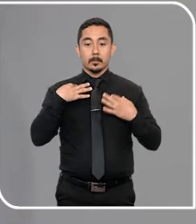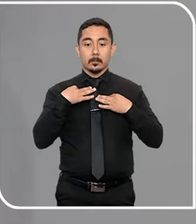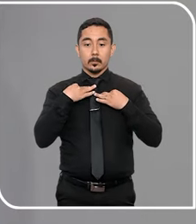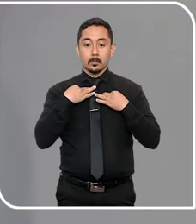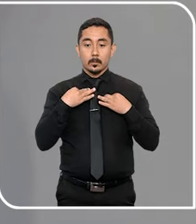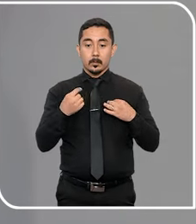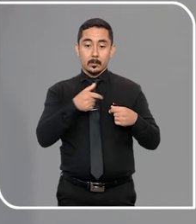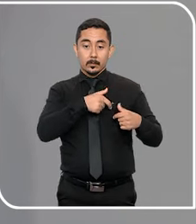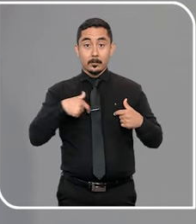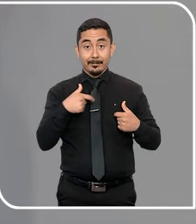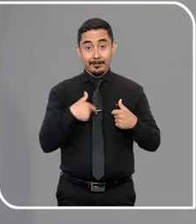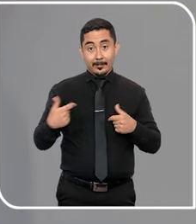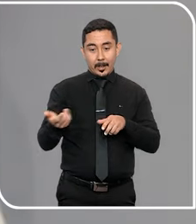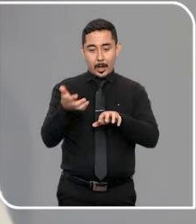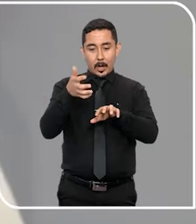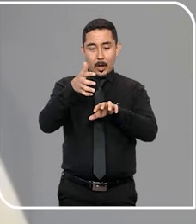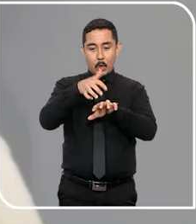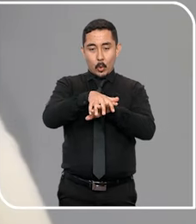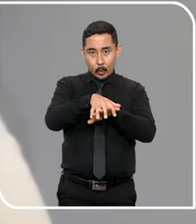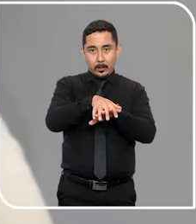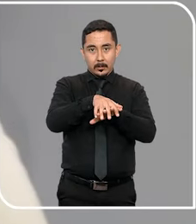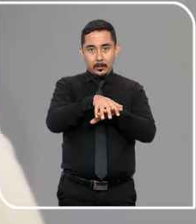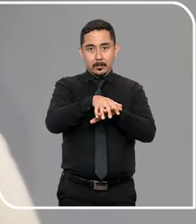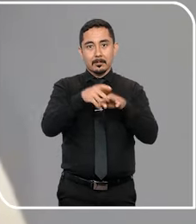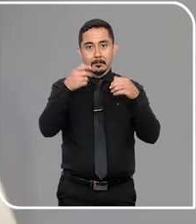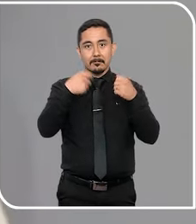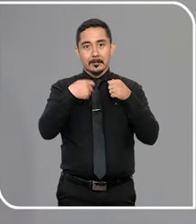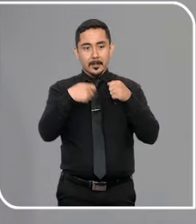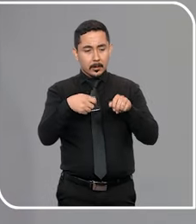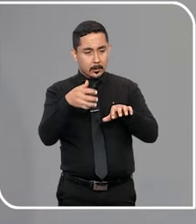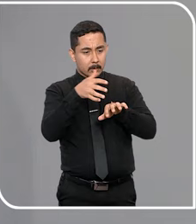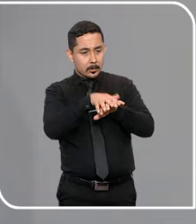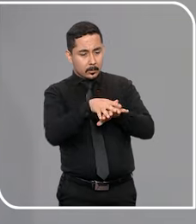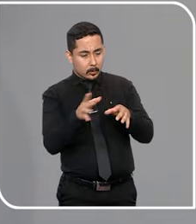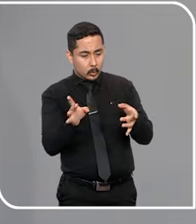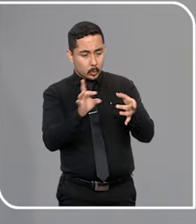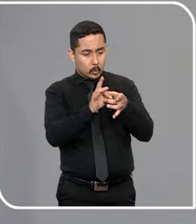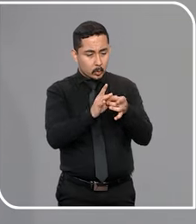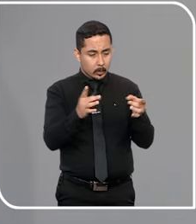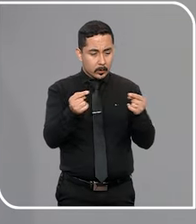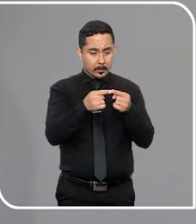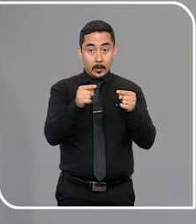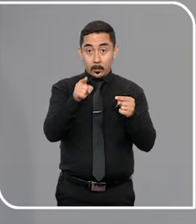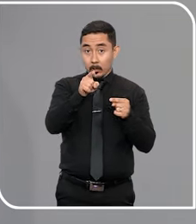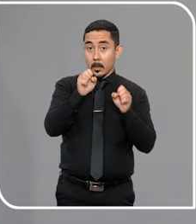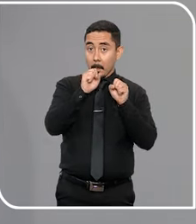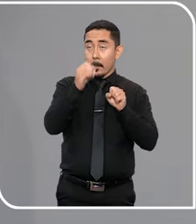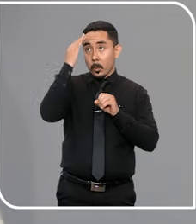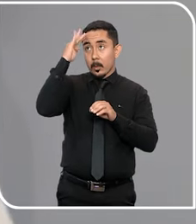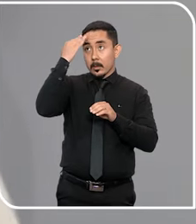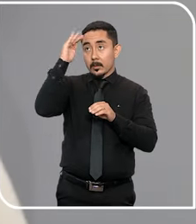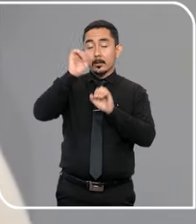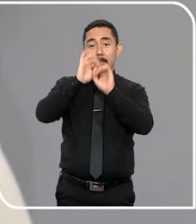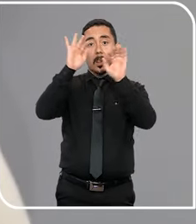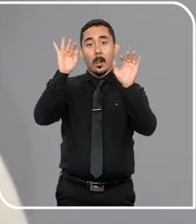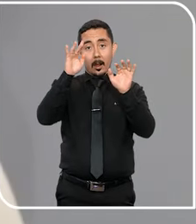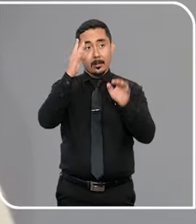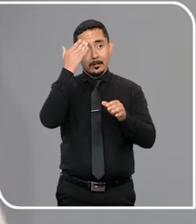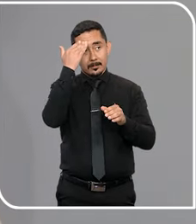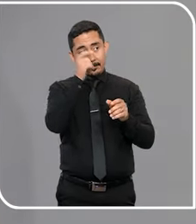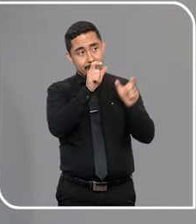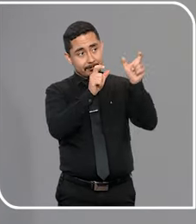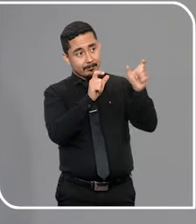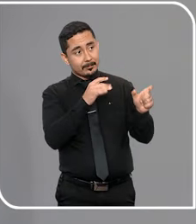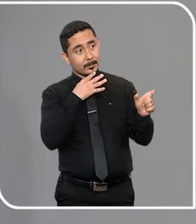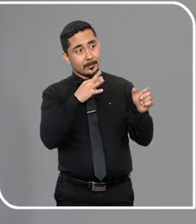uma blusa que tá escrito inclusão alto de incluir interação capacidade de entender e reconhecer o